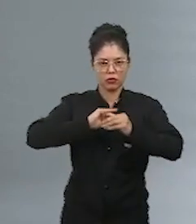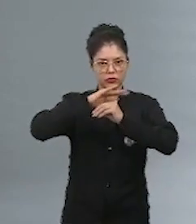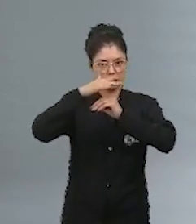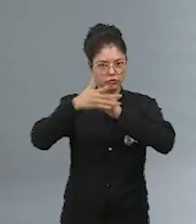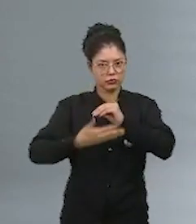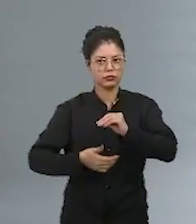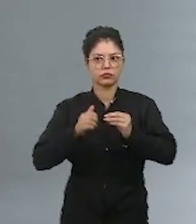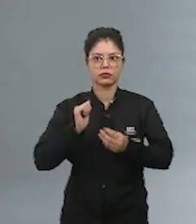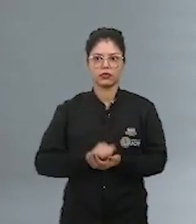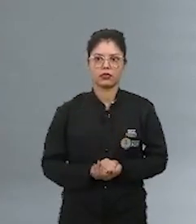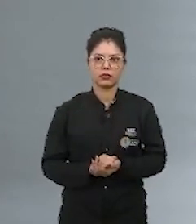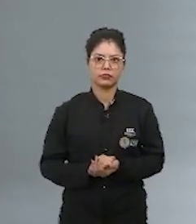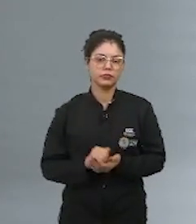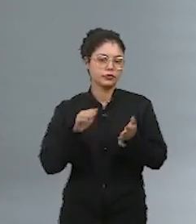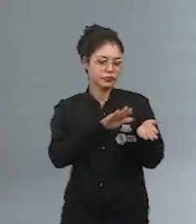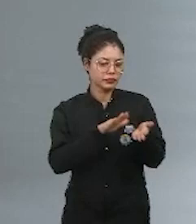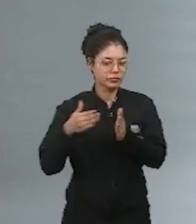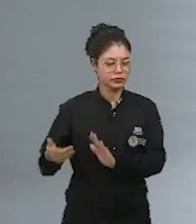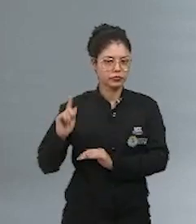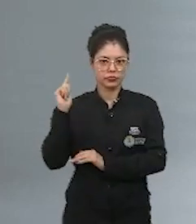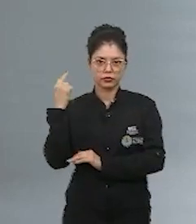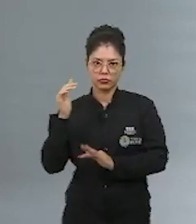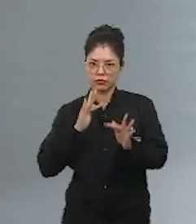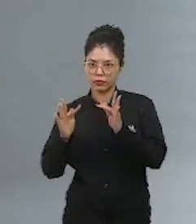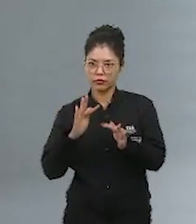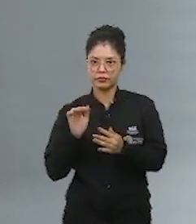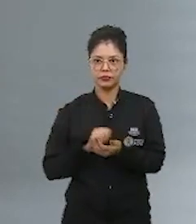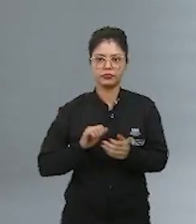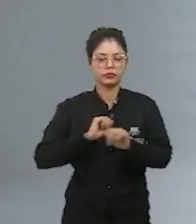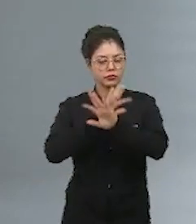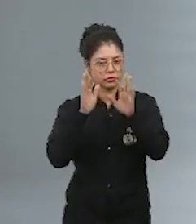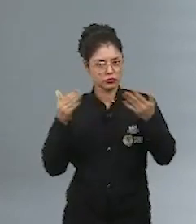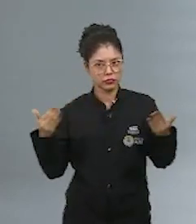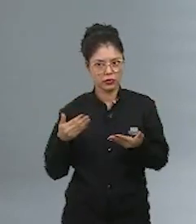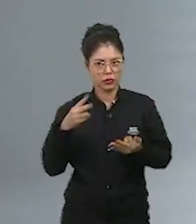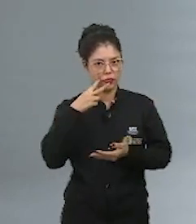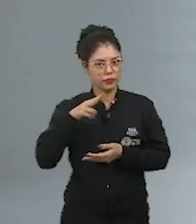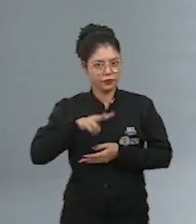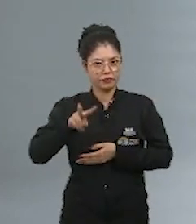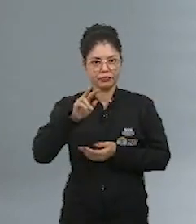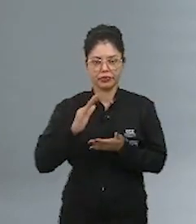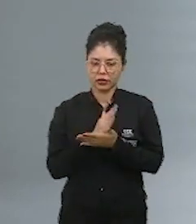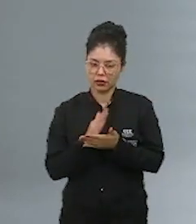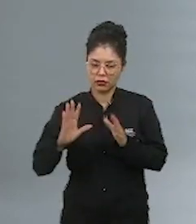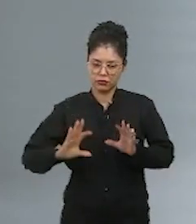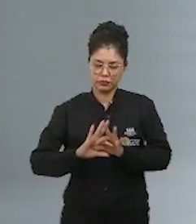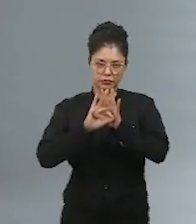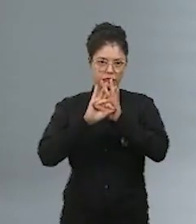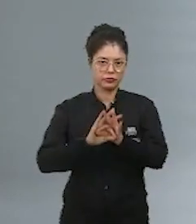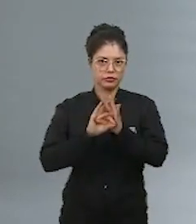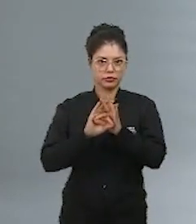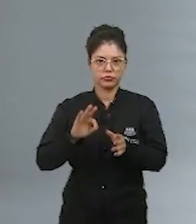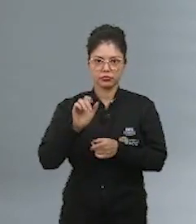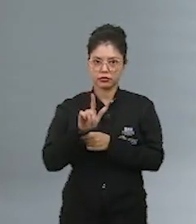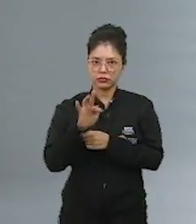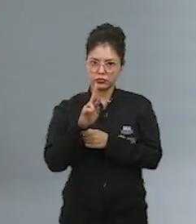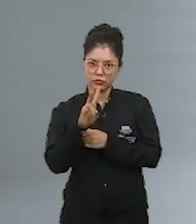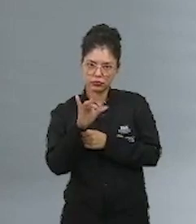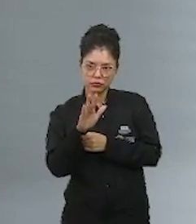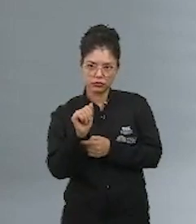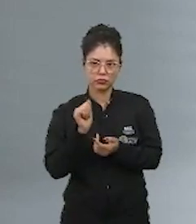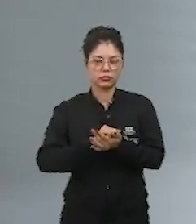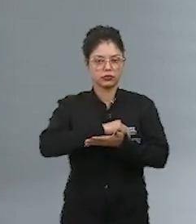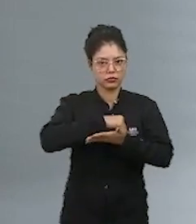atmosfera, é a parte da Geografia Física, que inclusive nós vamos ver hoje aí algo relacionado à litosfera, que é o tipo